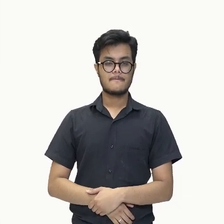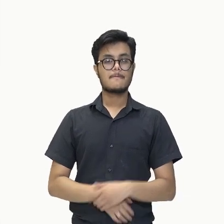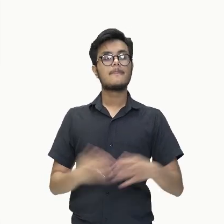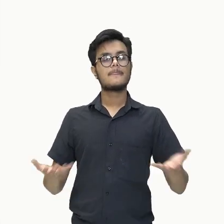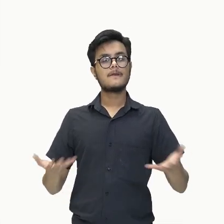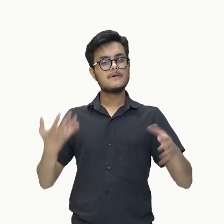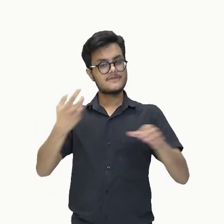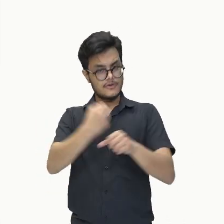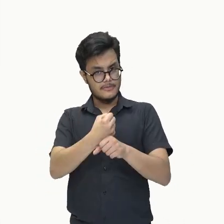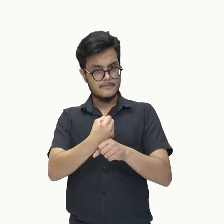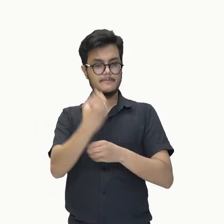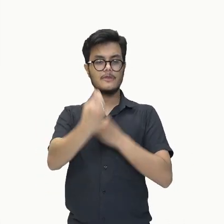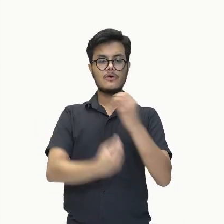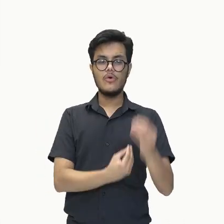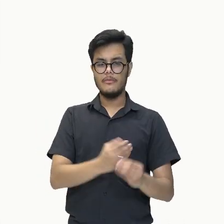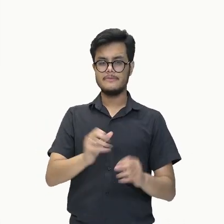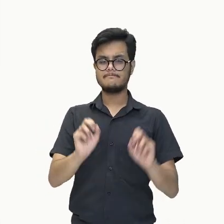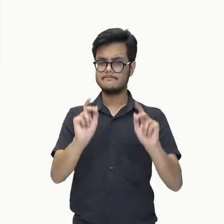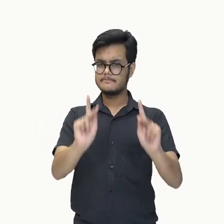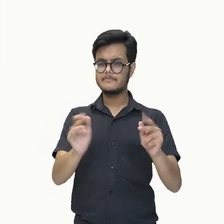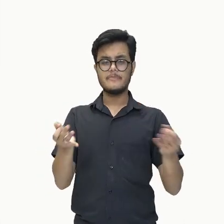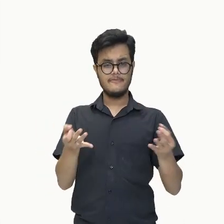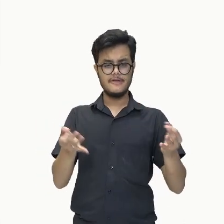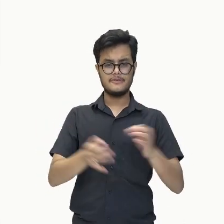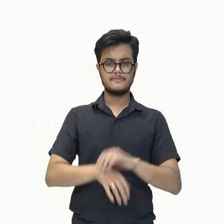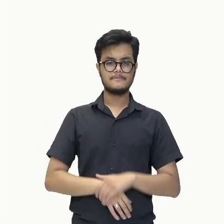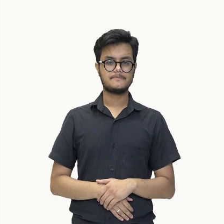quê? Vamos calcular aqui, ó,